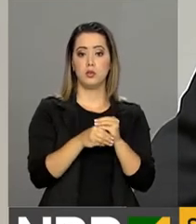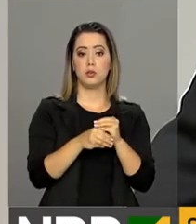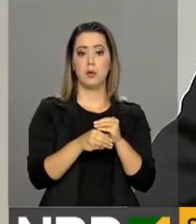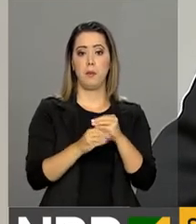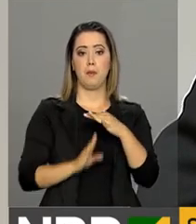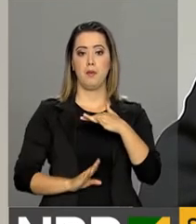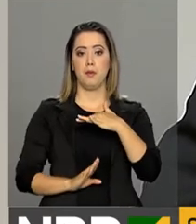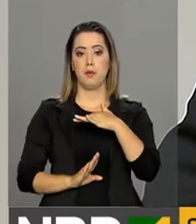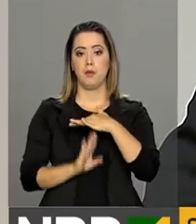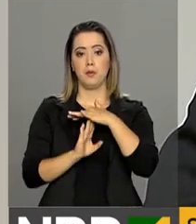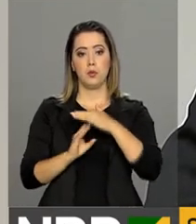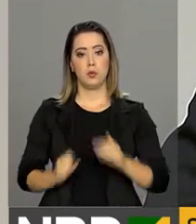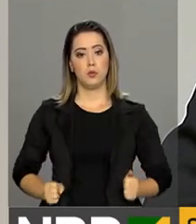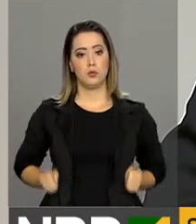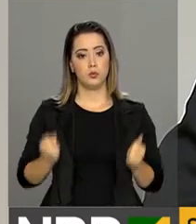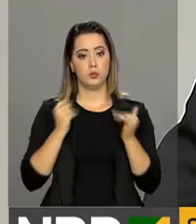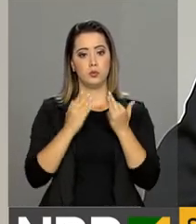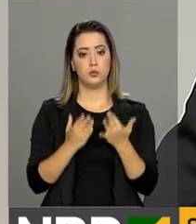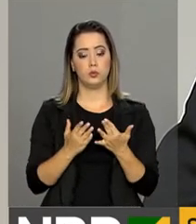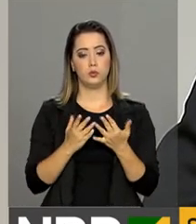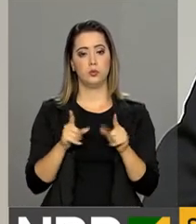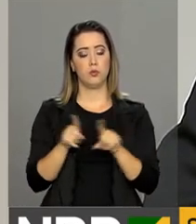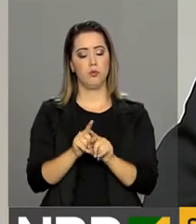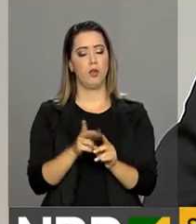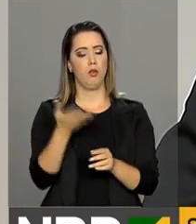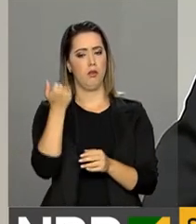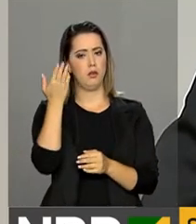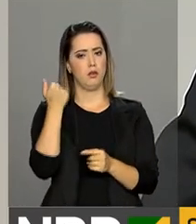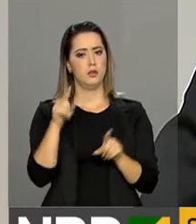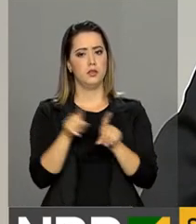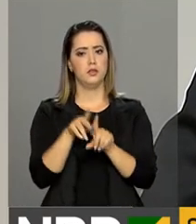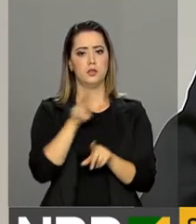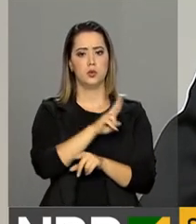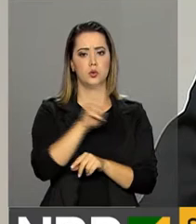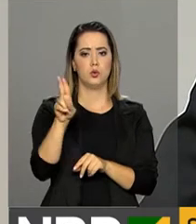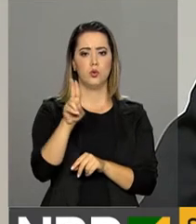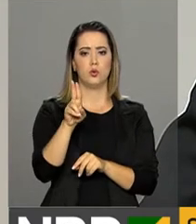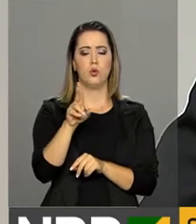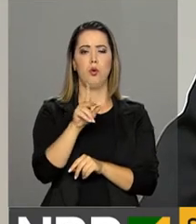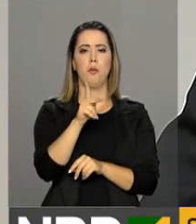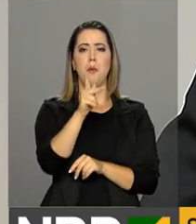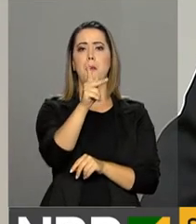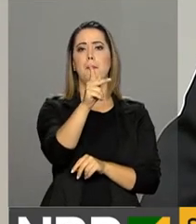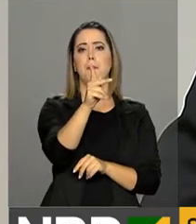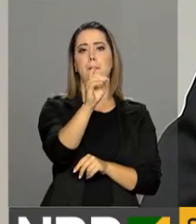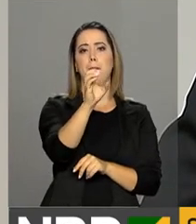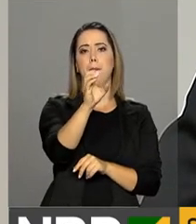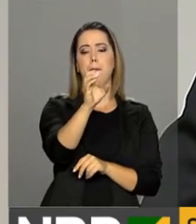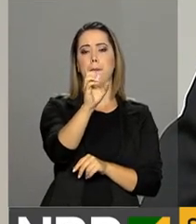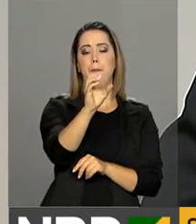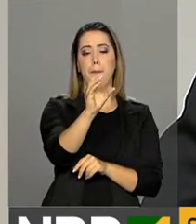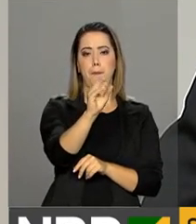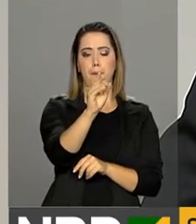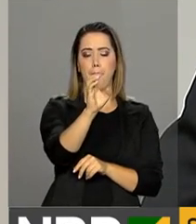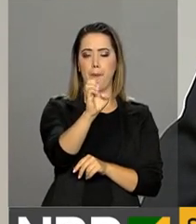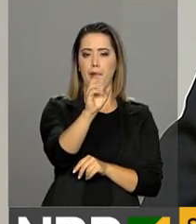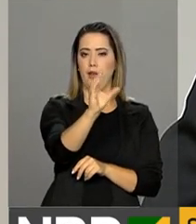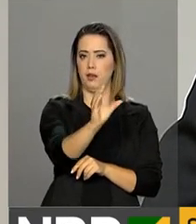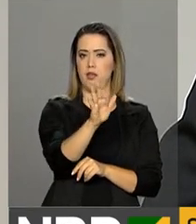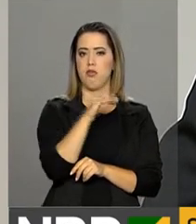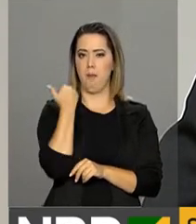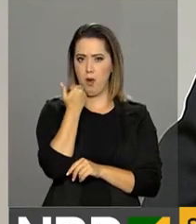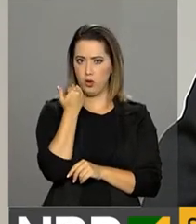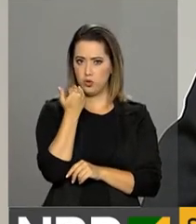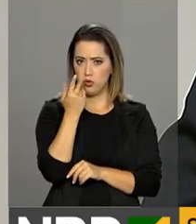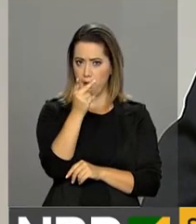o teto dos gastos públicos foi chamado até na ocasião os senhores devem recordar-se pec da morte porque